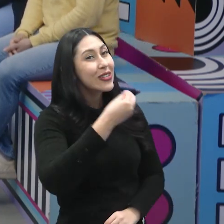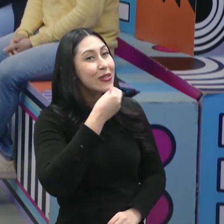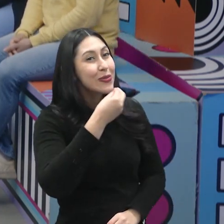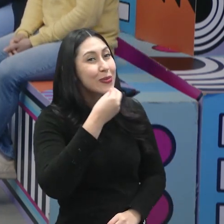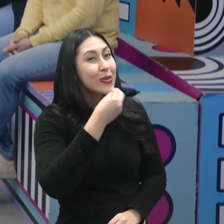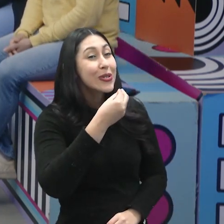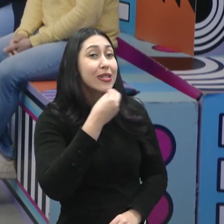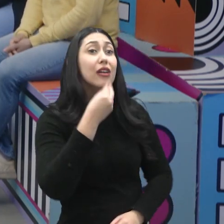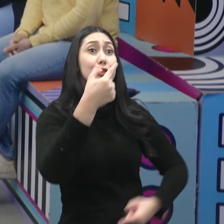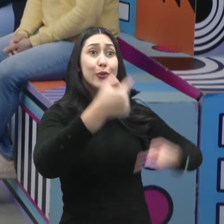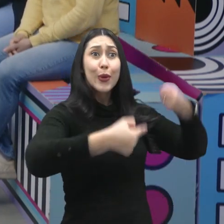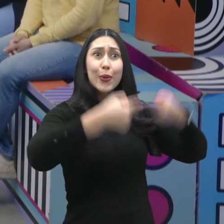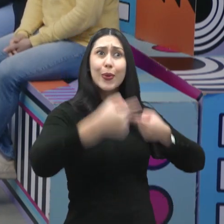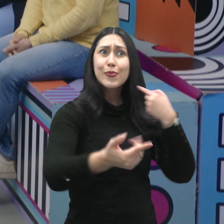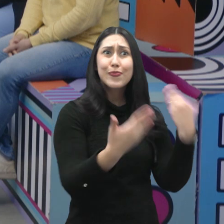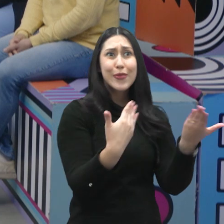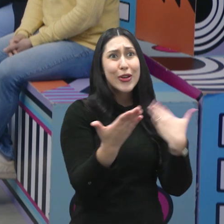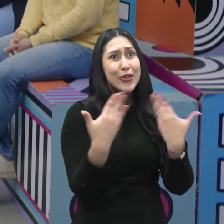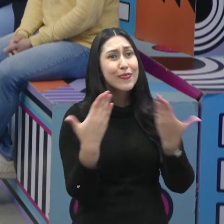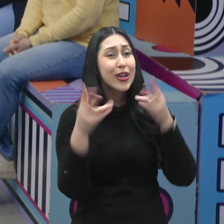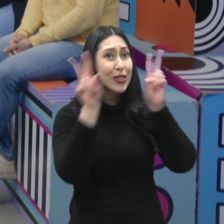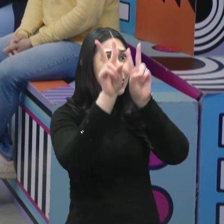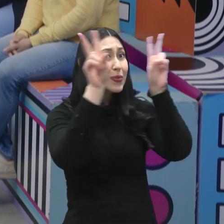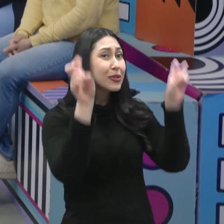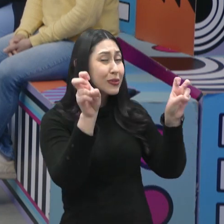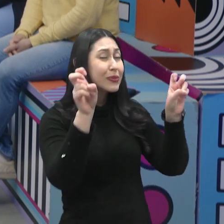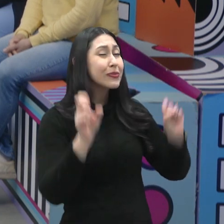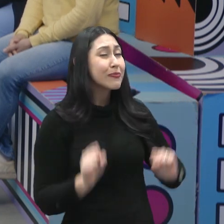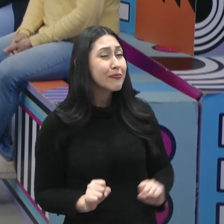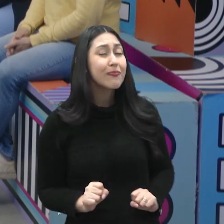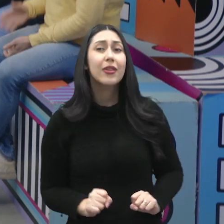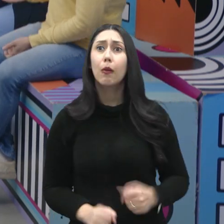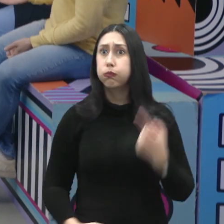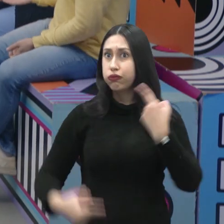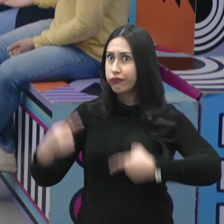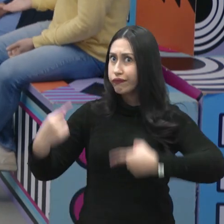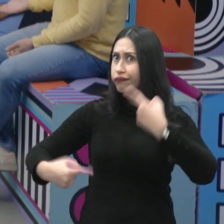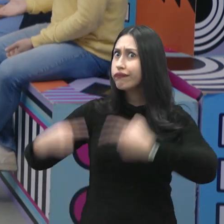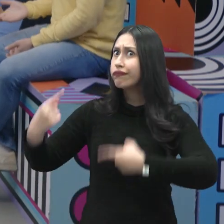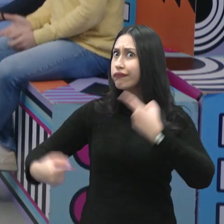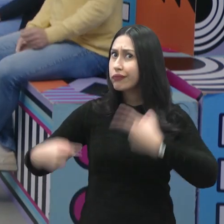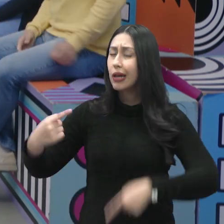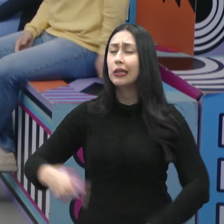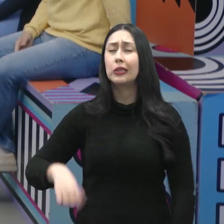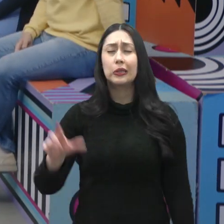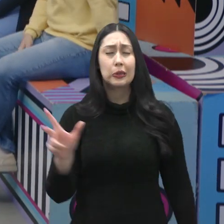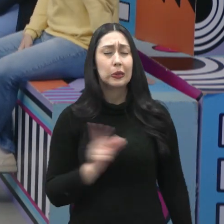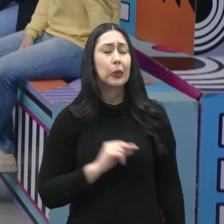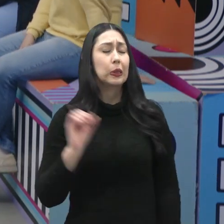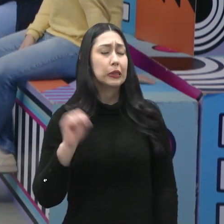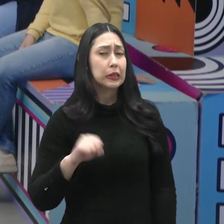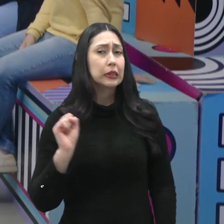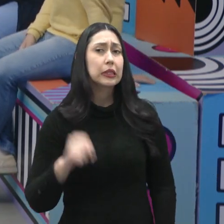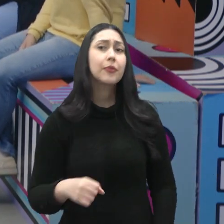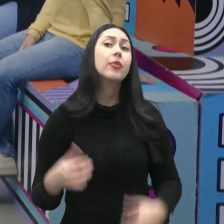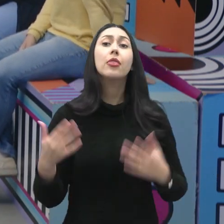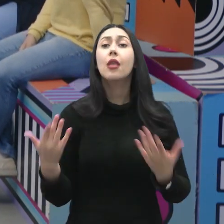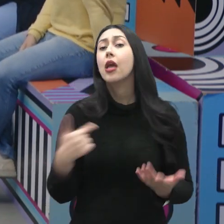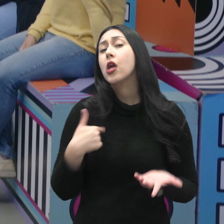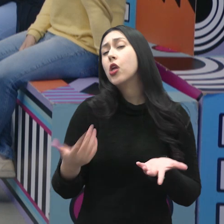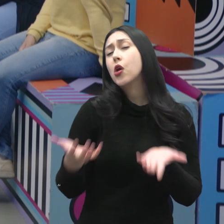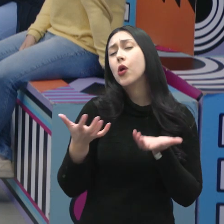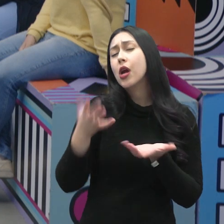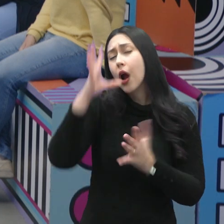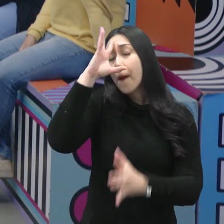oportunidade de discutir, conversar com vocês sobre esse tema. E haja certeza. discussão, né? Opa, muita. Doutora, eu já